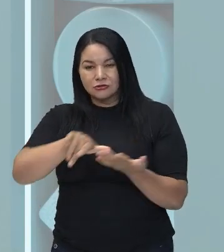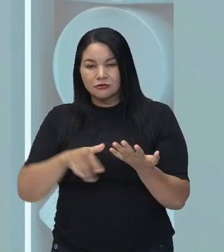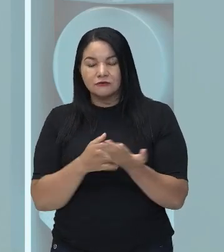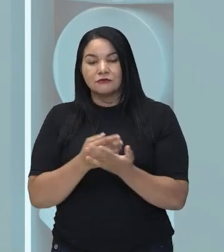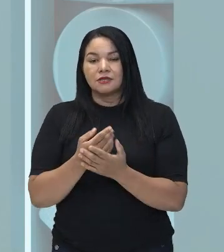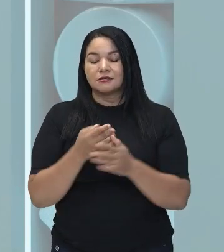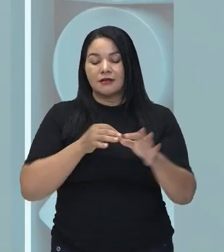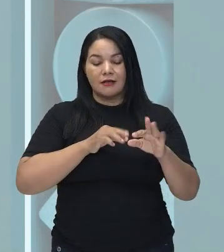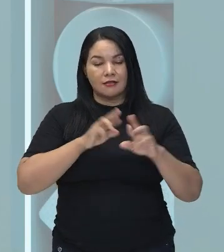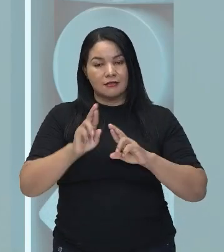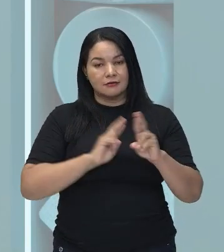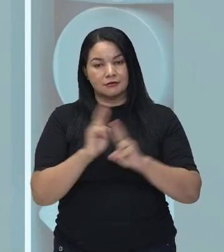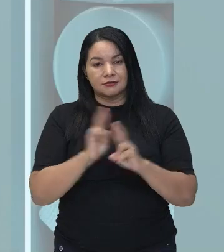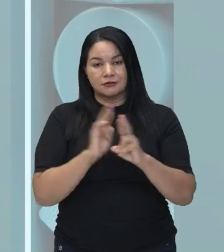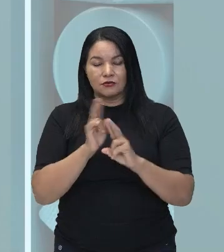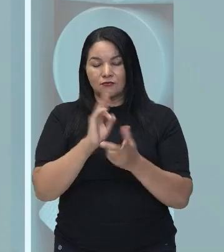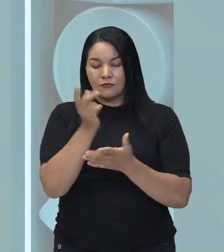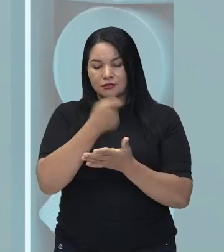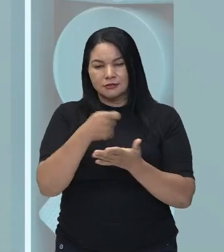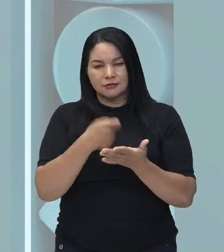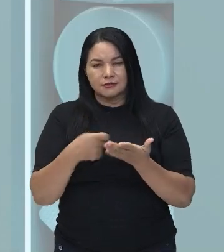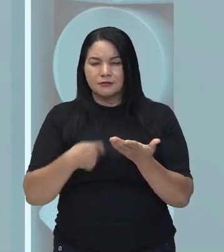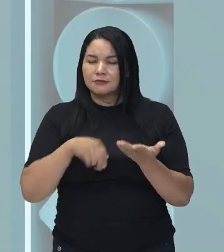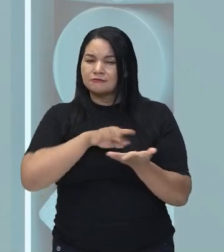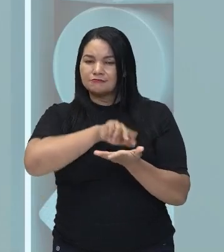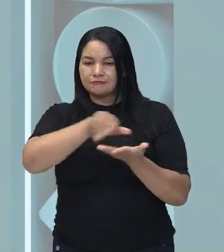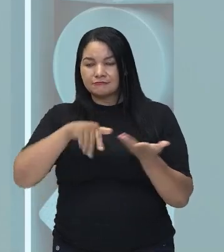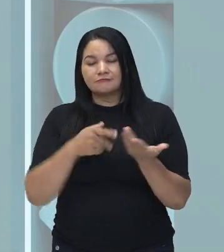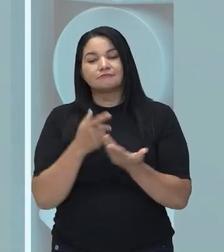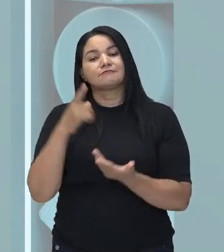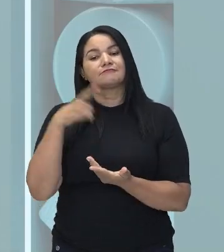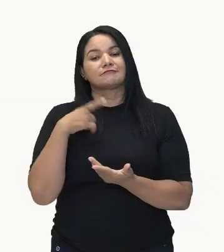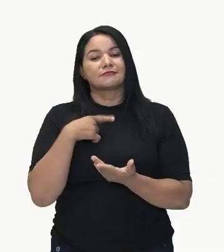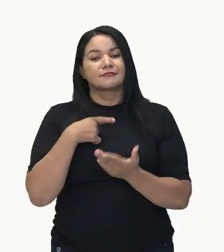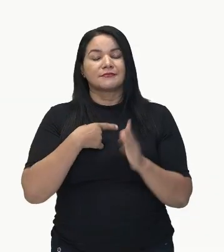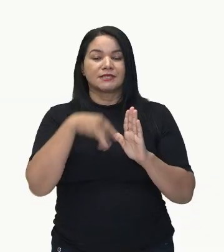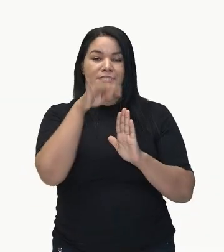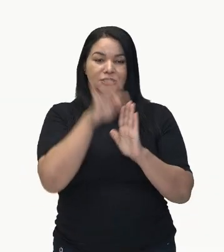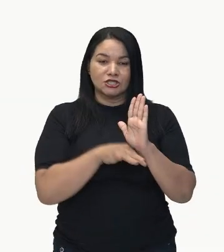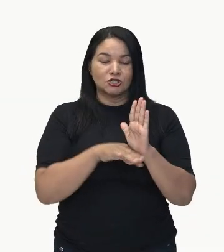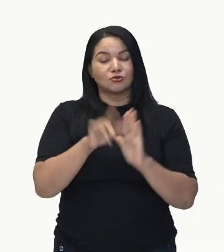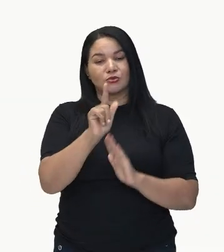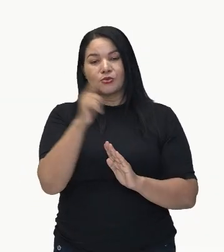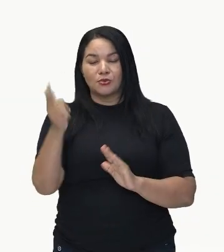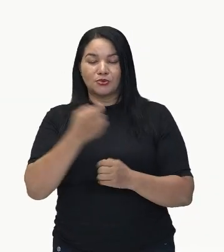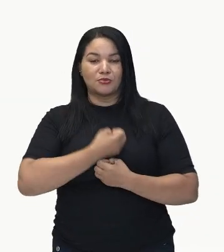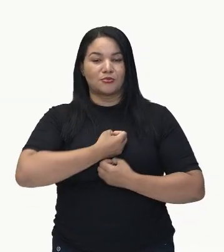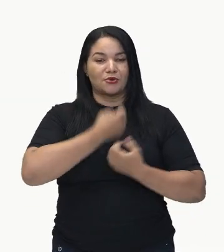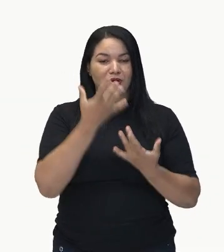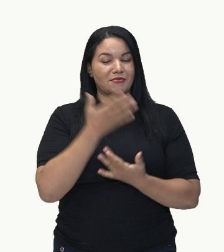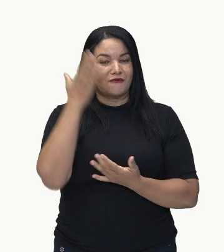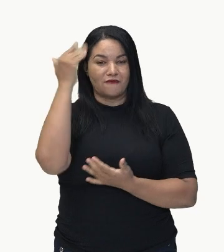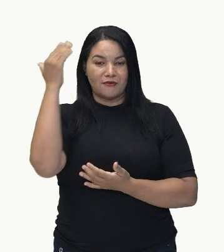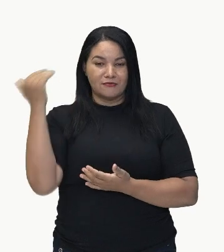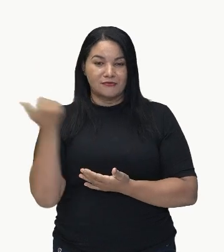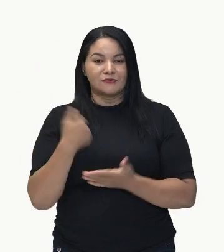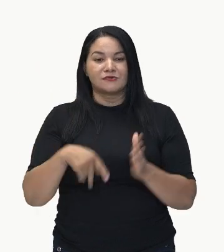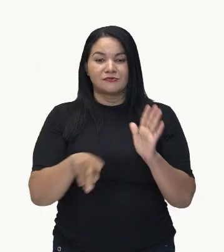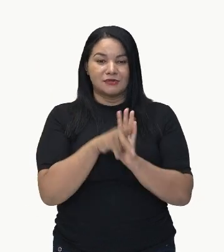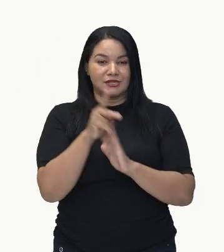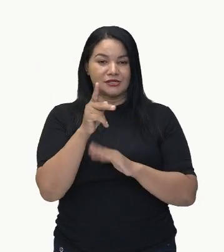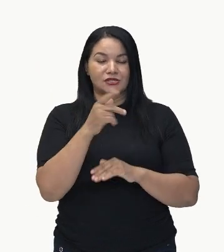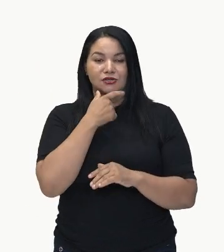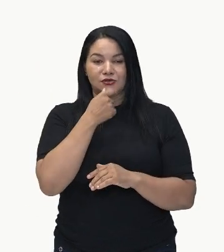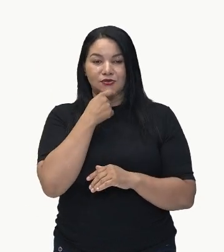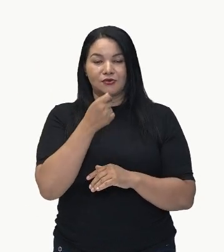escrita, né? E nesse lirismo, então, temos aí um trecho de um outro poema muito famoso de Fernando Pessoa, que é